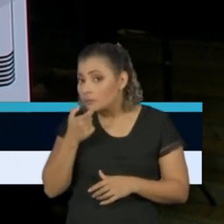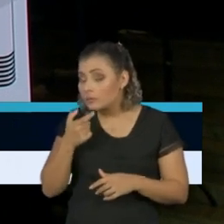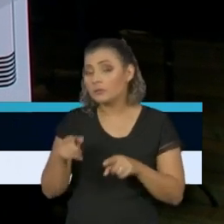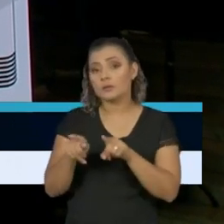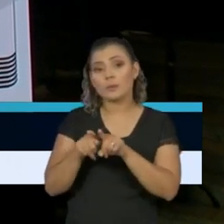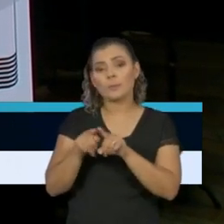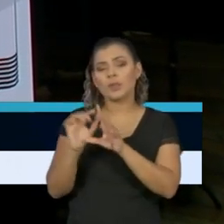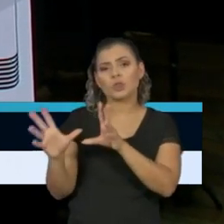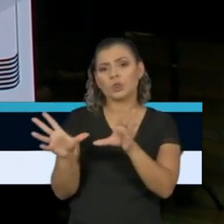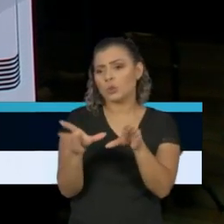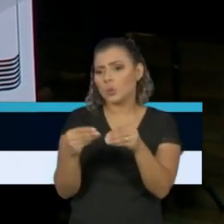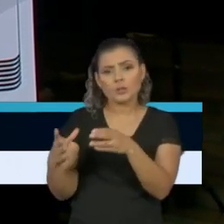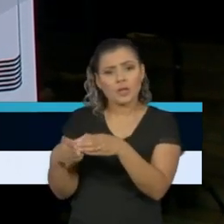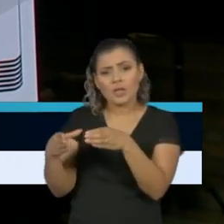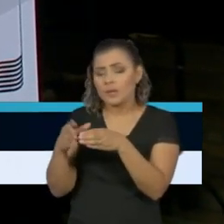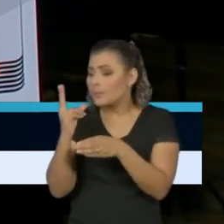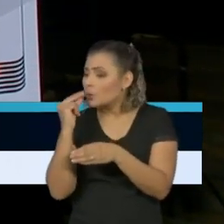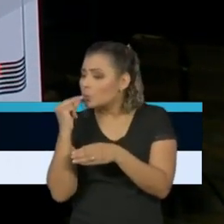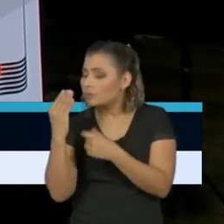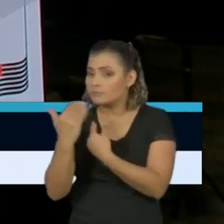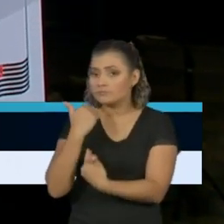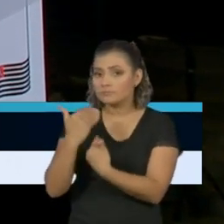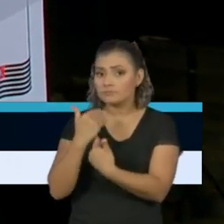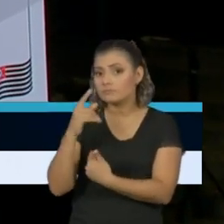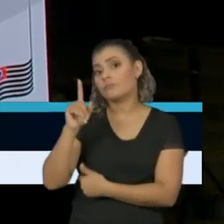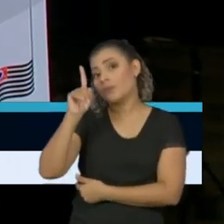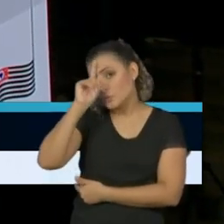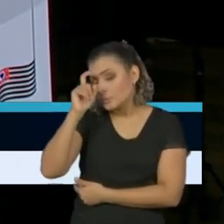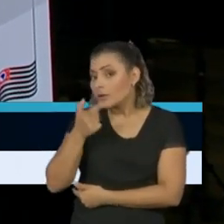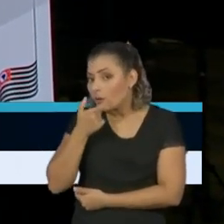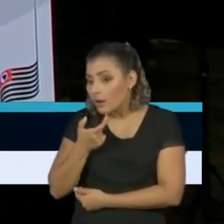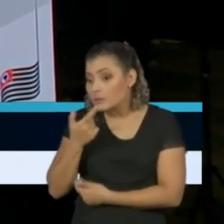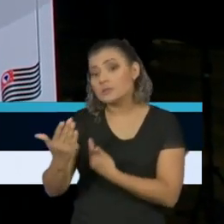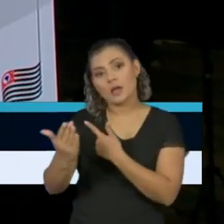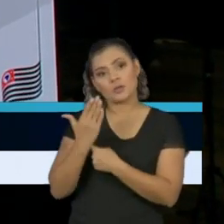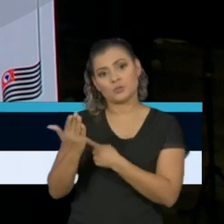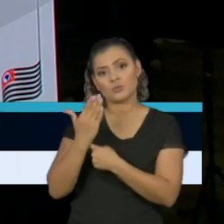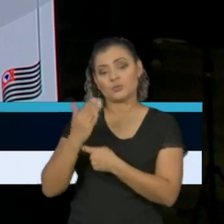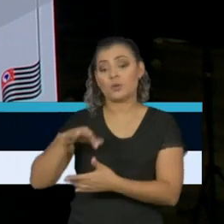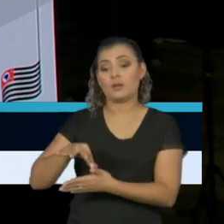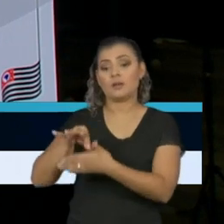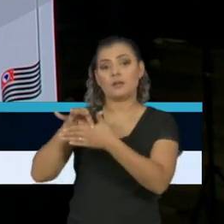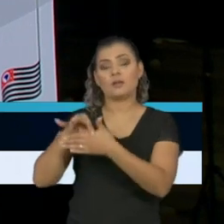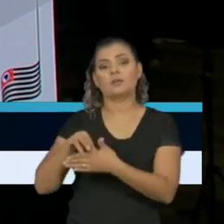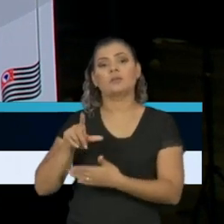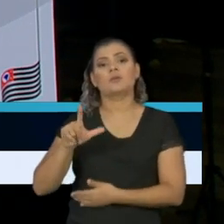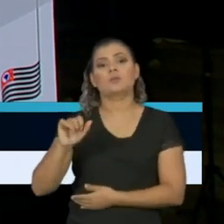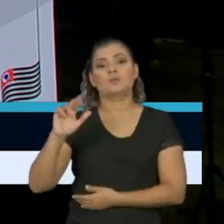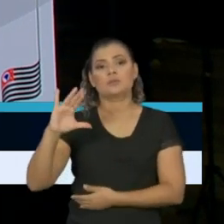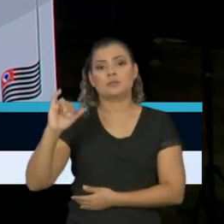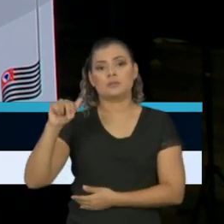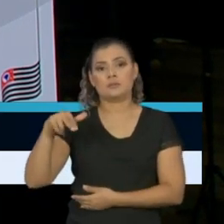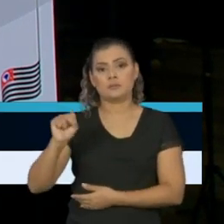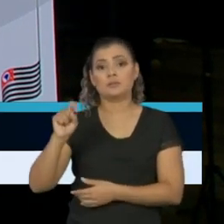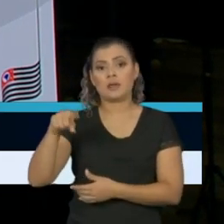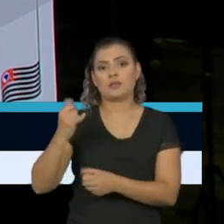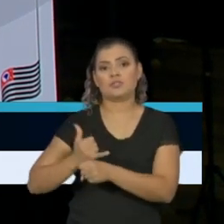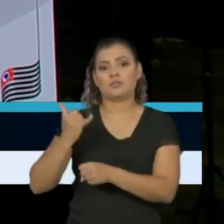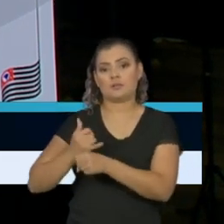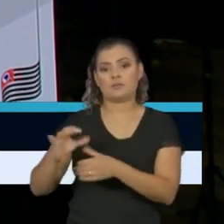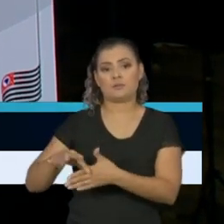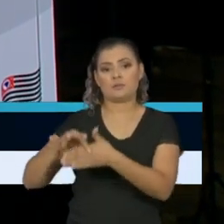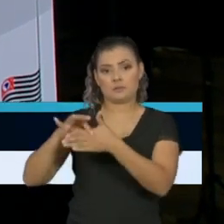envolvimento de toda a equipe de nutrição do Hospital Israelita Albert Einstein, liderada por Lucille Zelin, sua nutricionista-chefe.